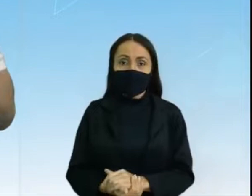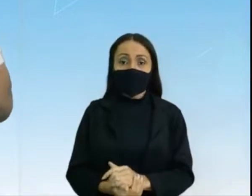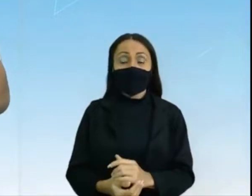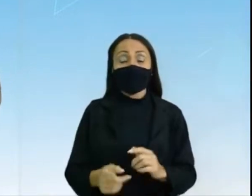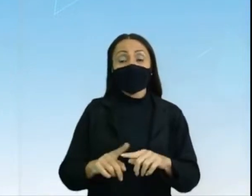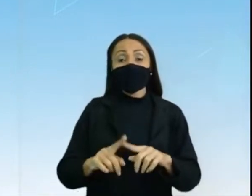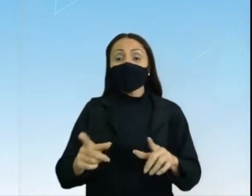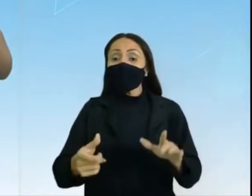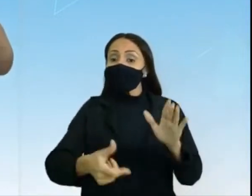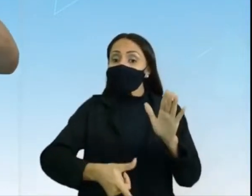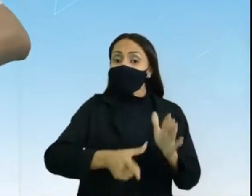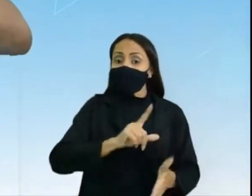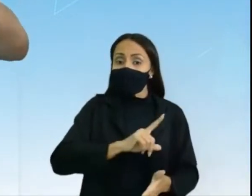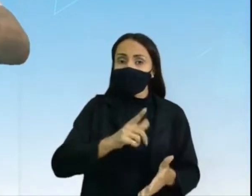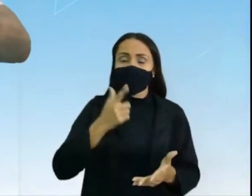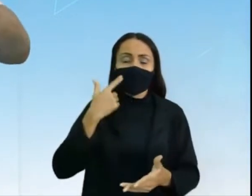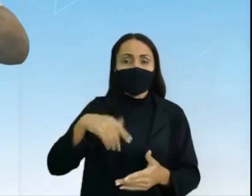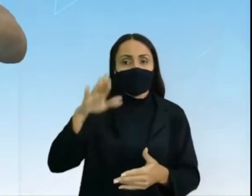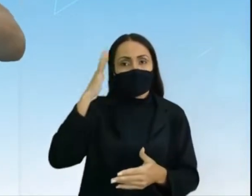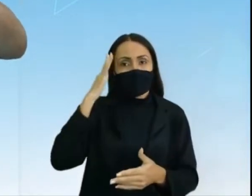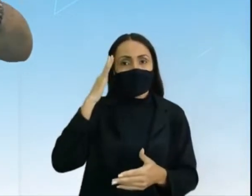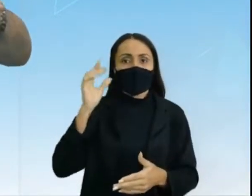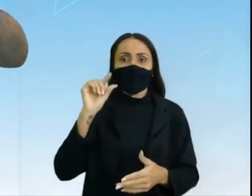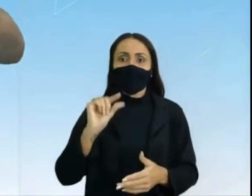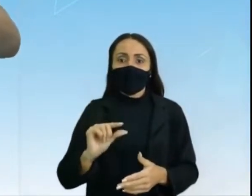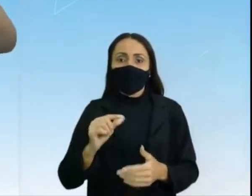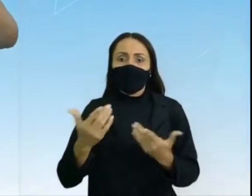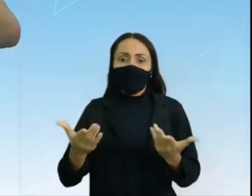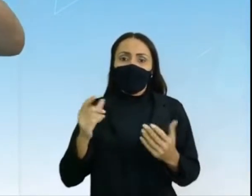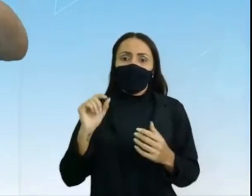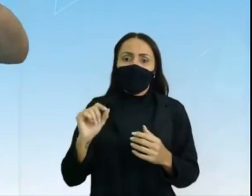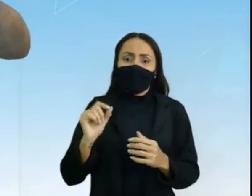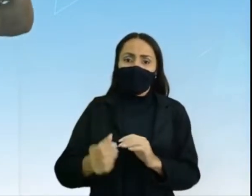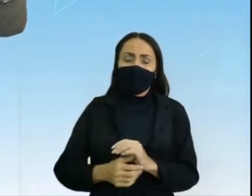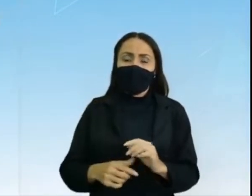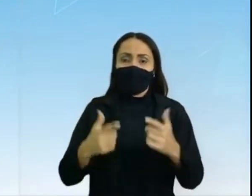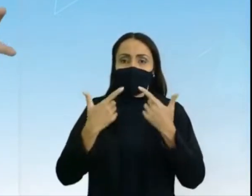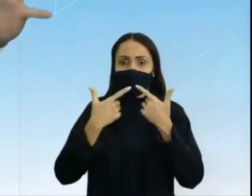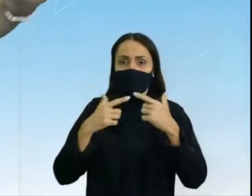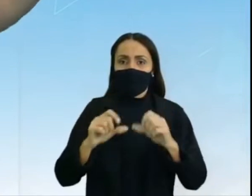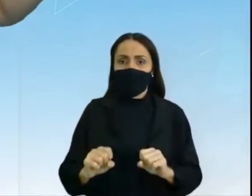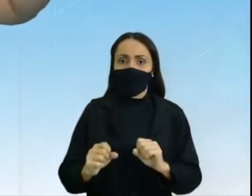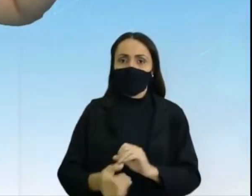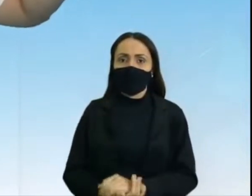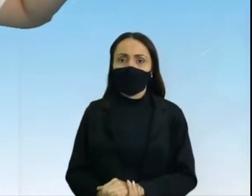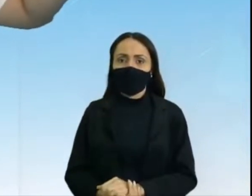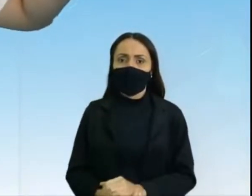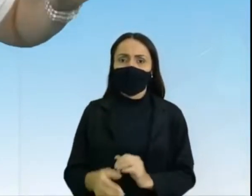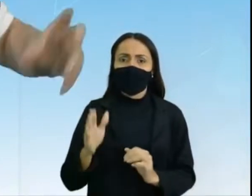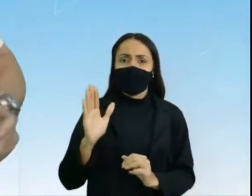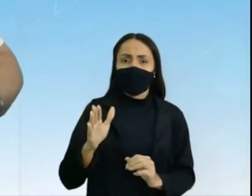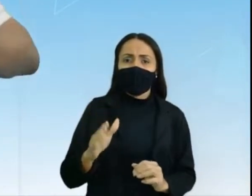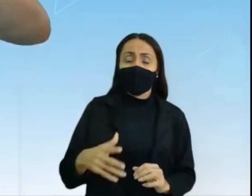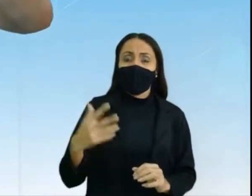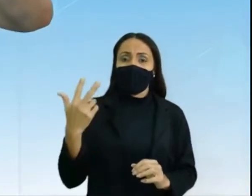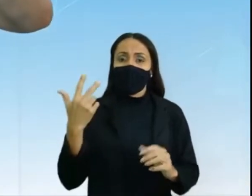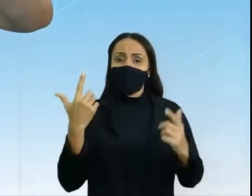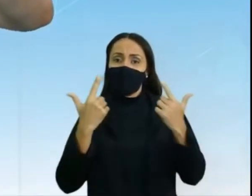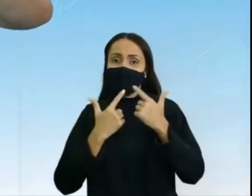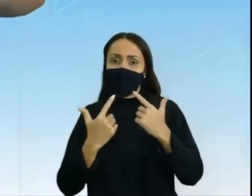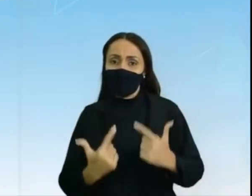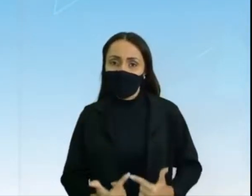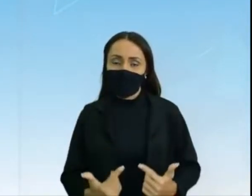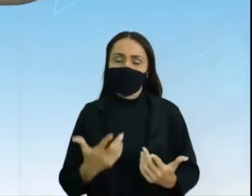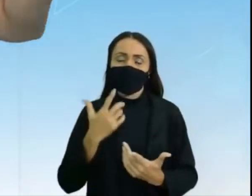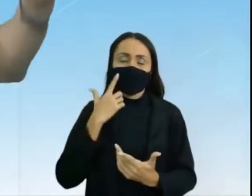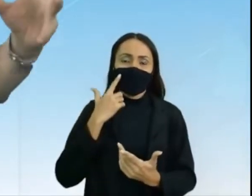disso, certo? Entender um pouco o que é semiótico, o que é linguístico. Linguístico, já falei a ideia de língua, semiótico,